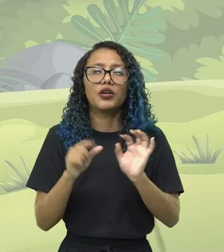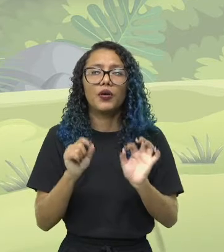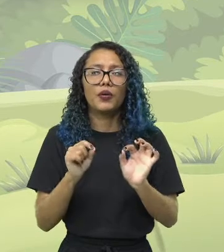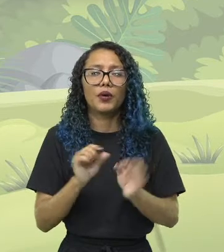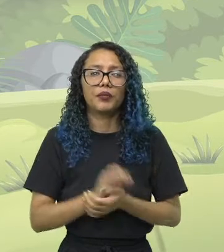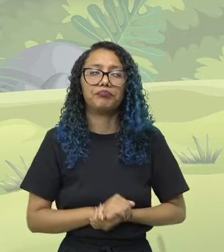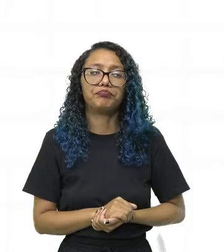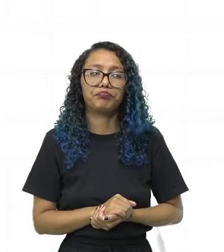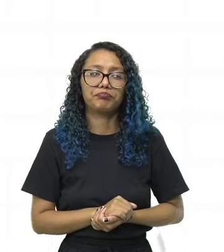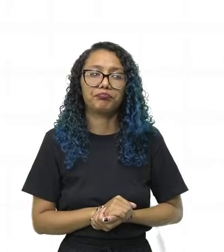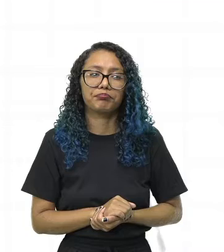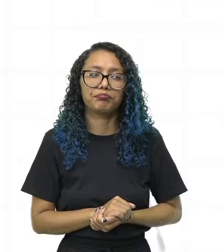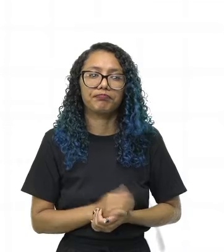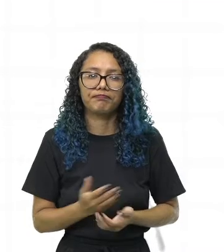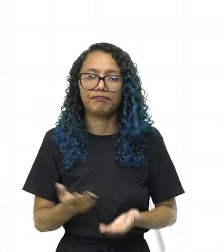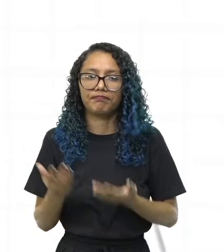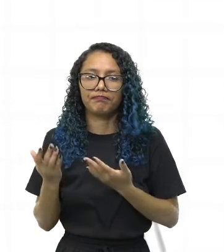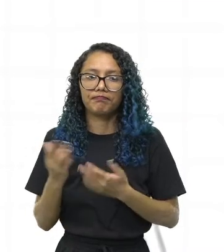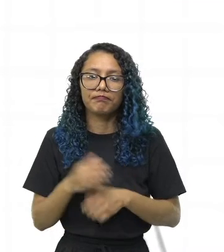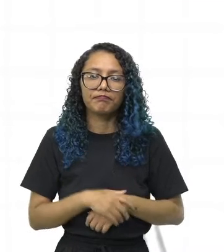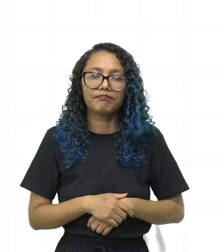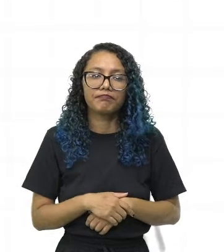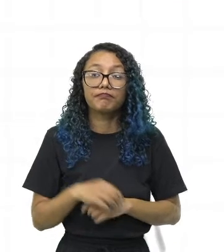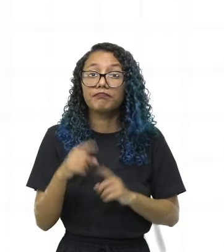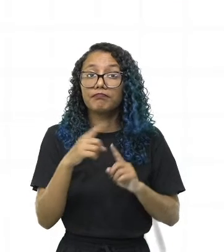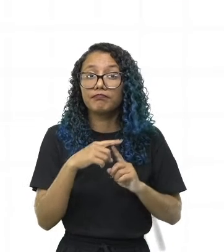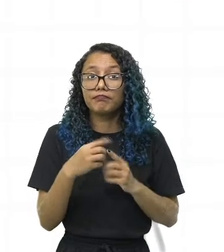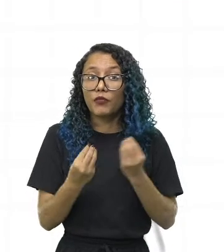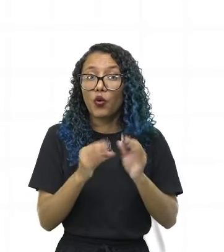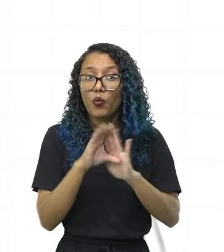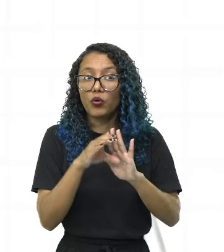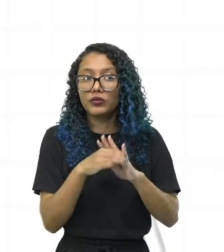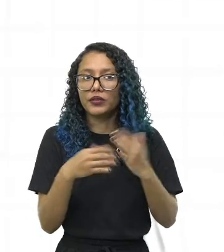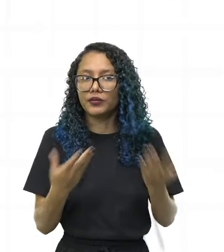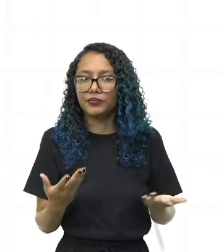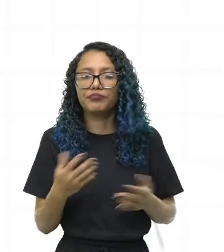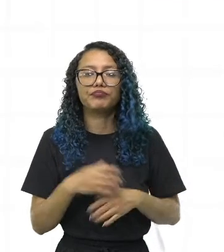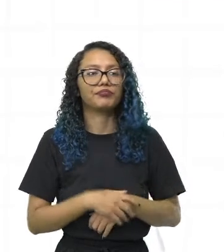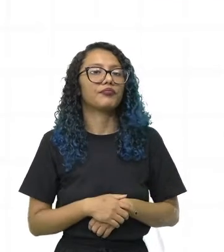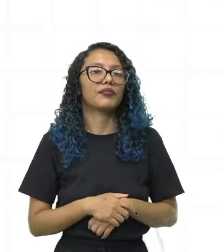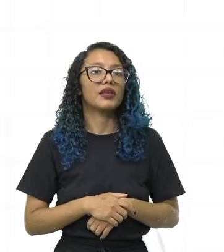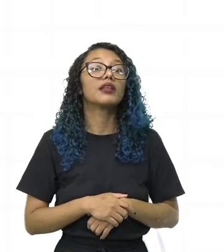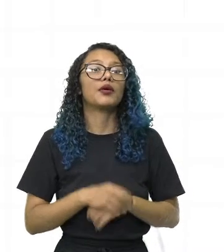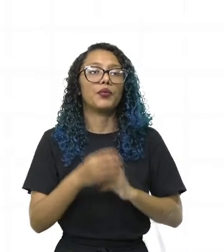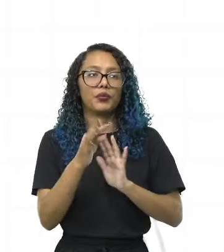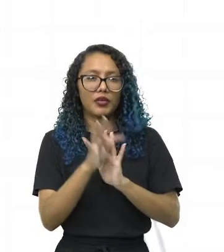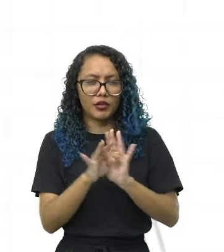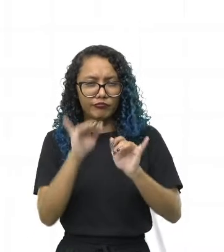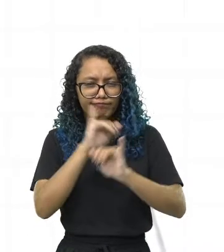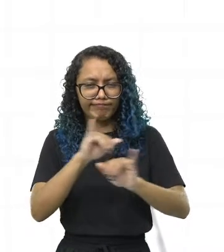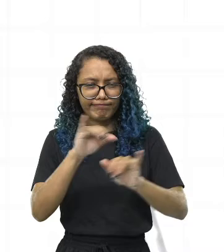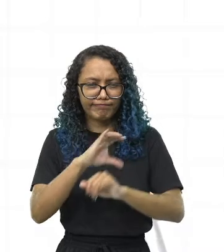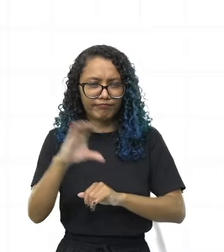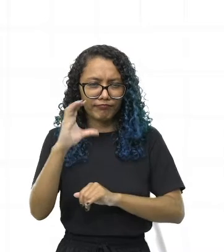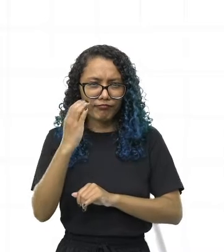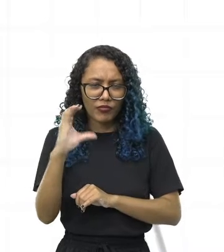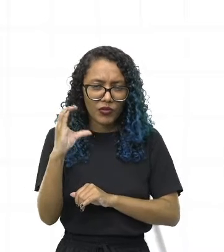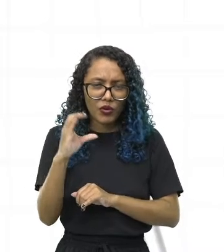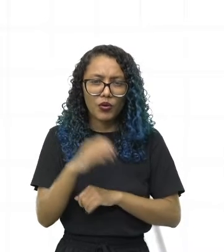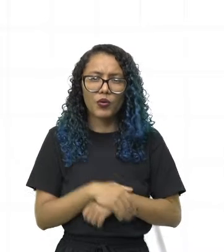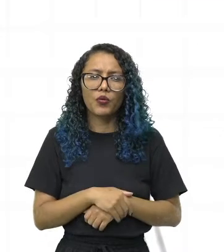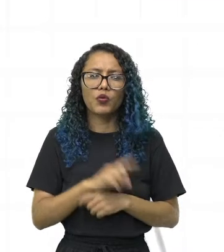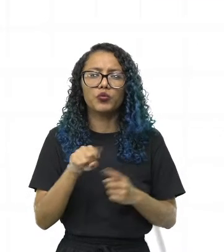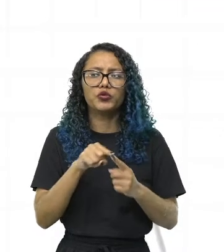tipo de textos são esses. Olha só. Os textos de divulgação científica são utilizados para